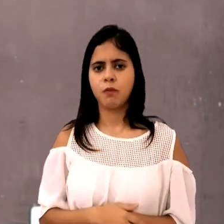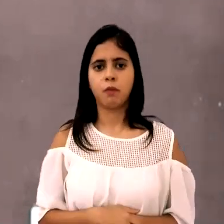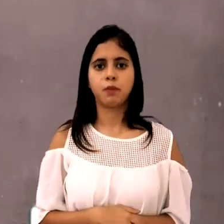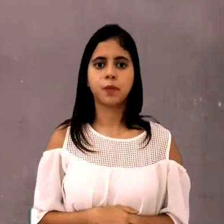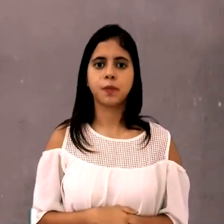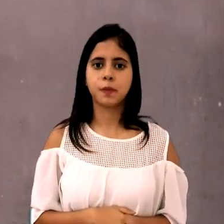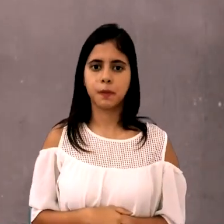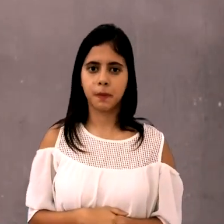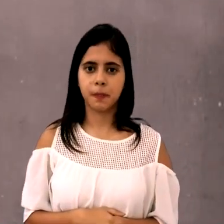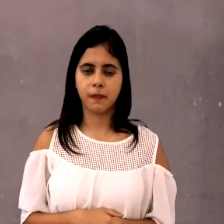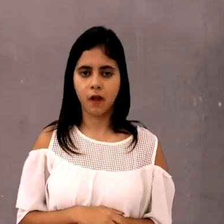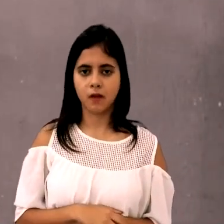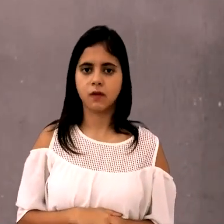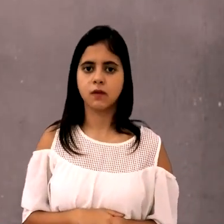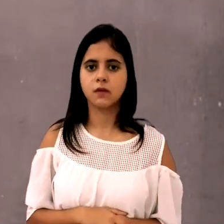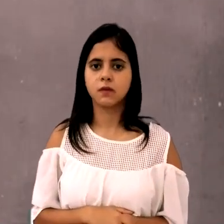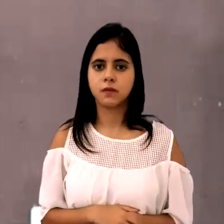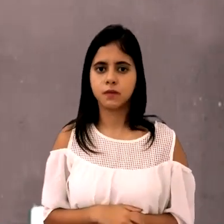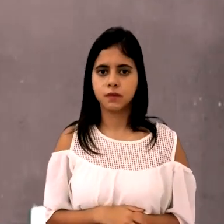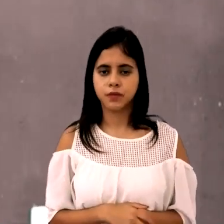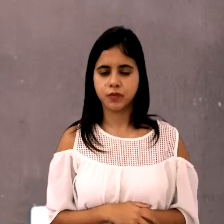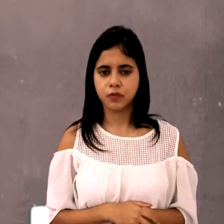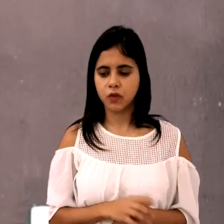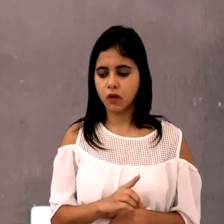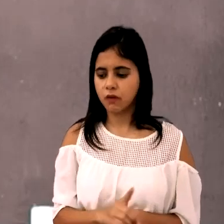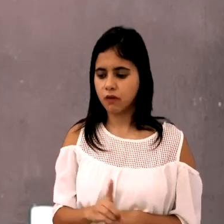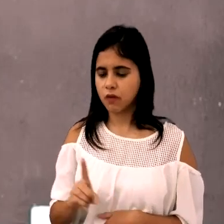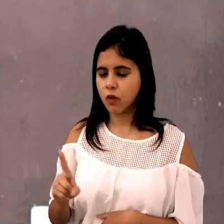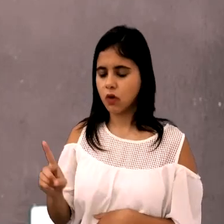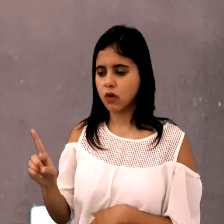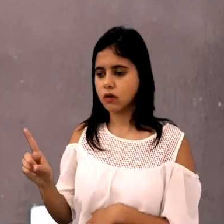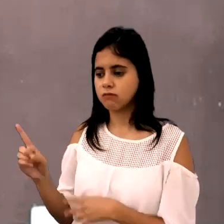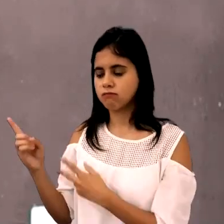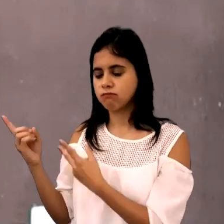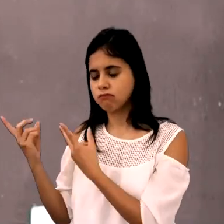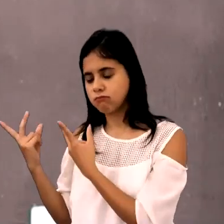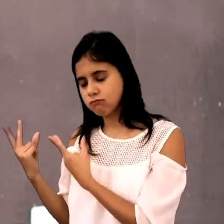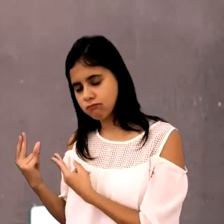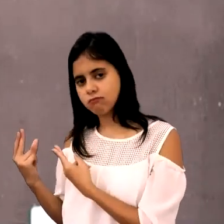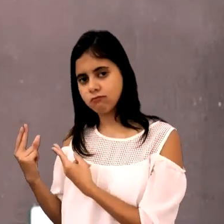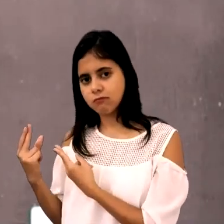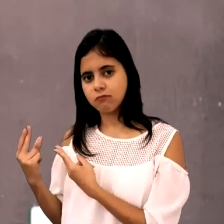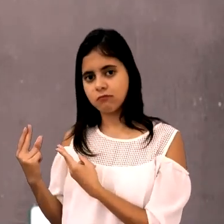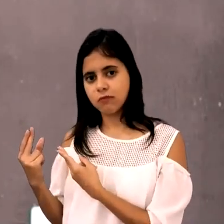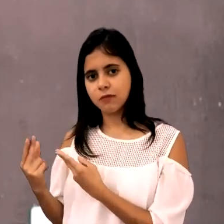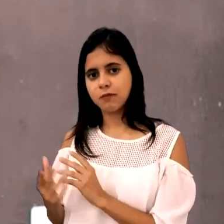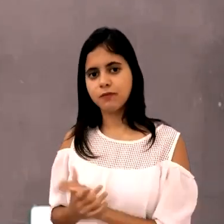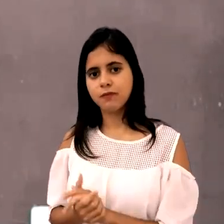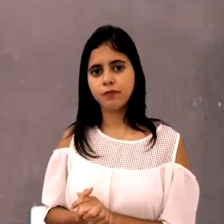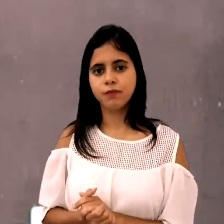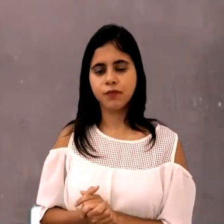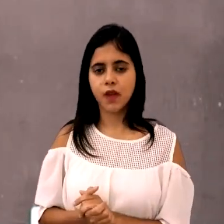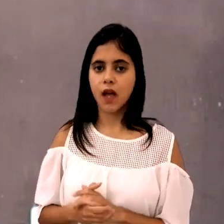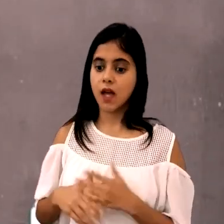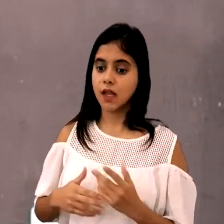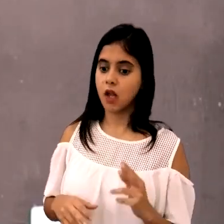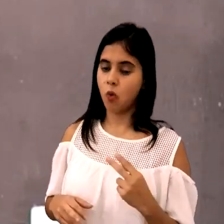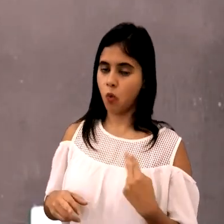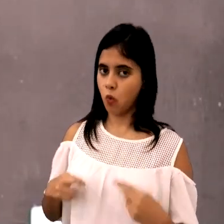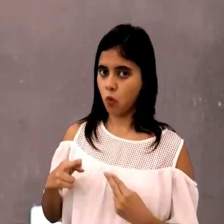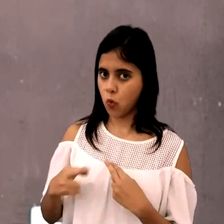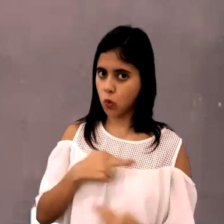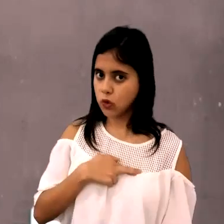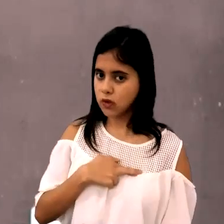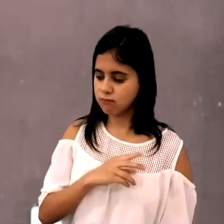bêbado, mas ele estava alterado. Foi deitar-se ao pé de um monte de cereais. Então Ruth chegou